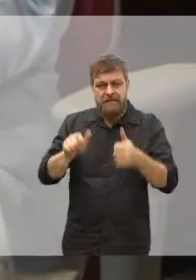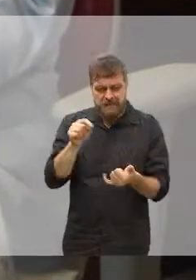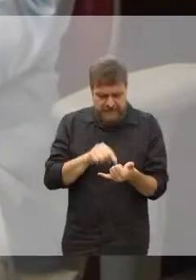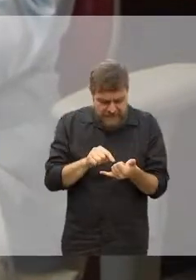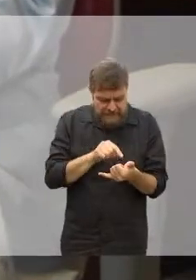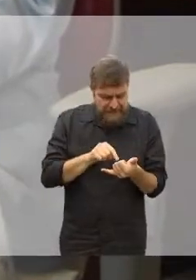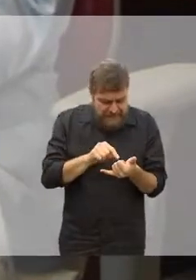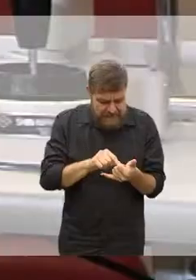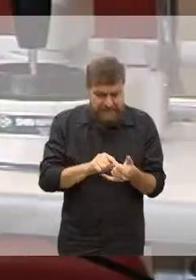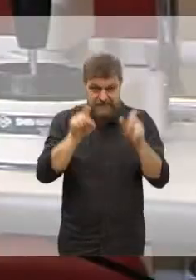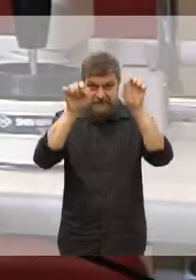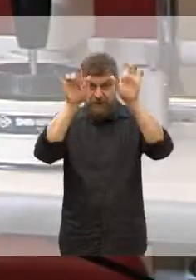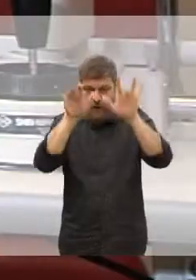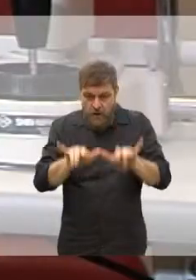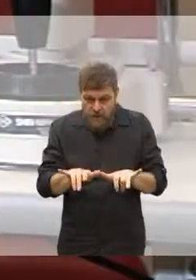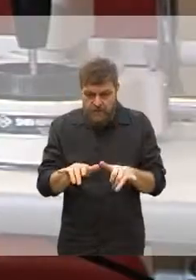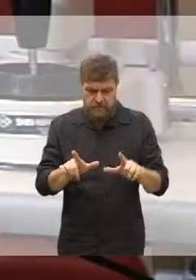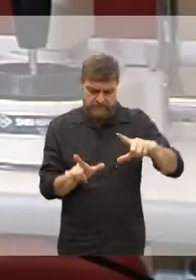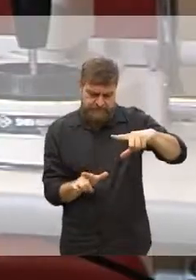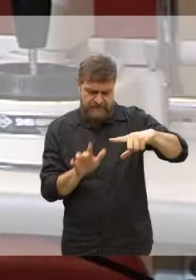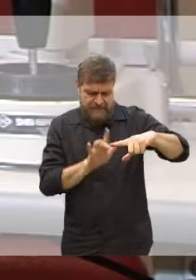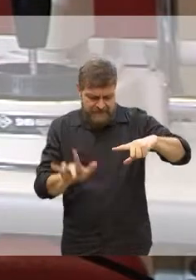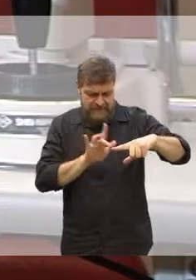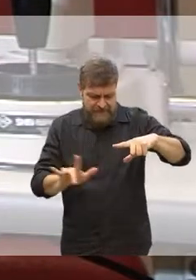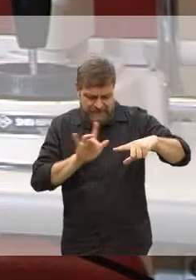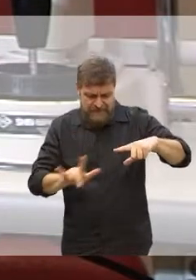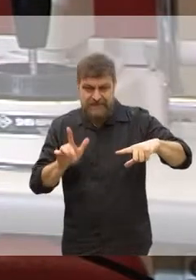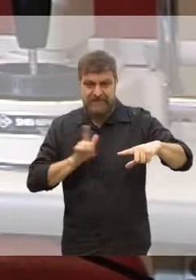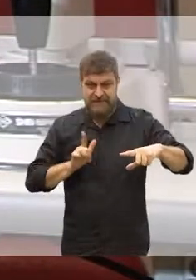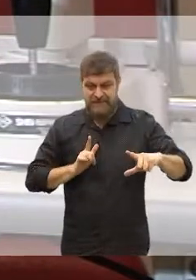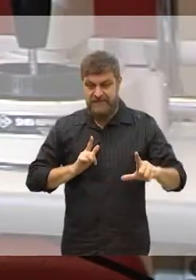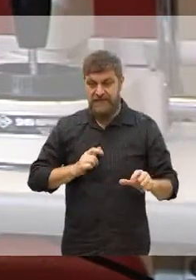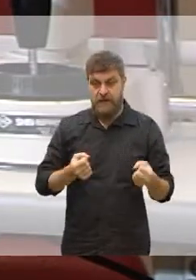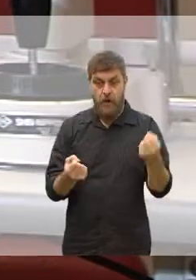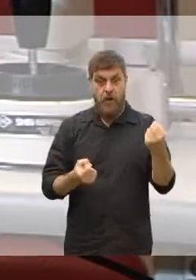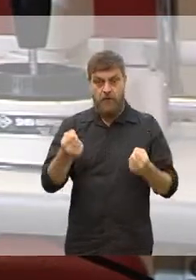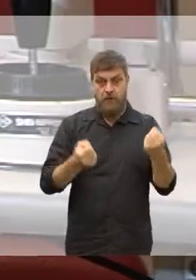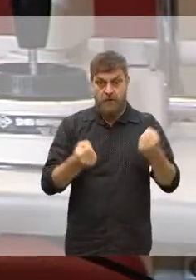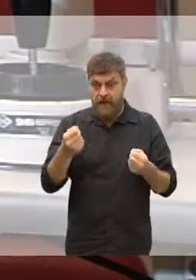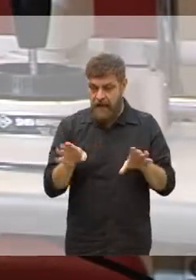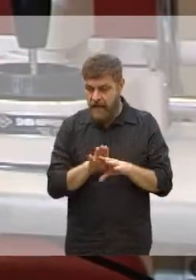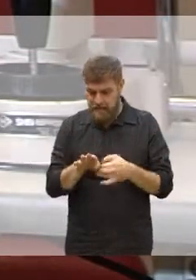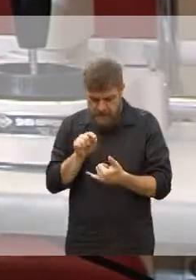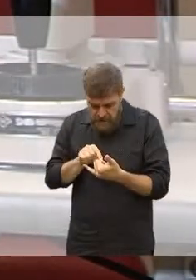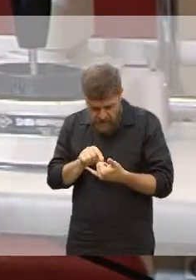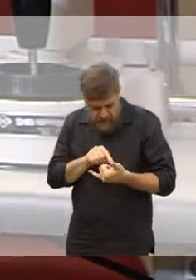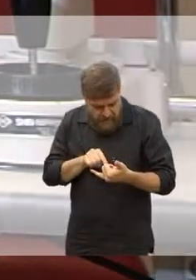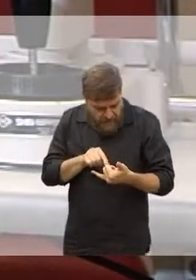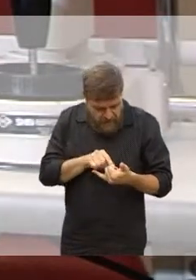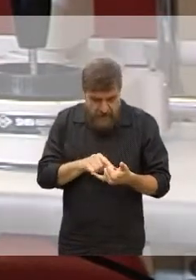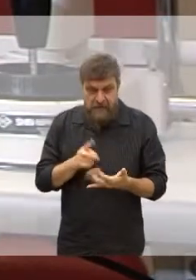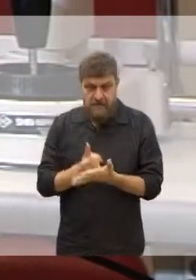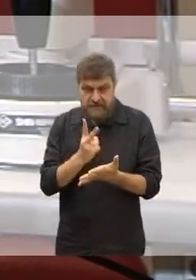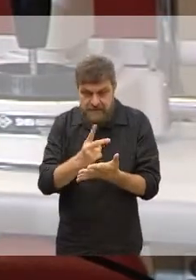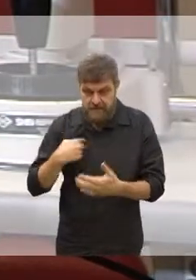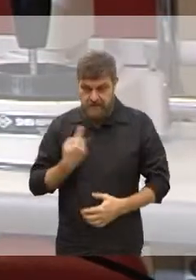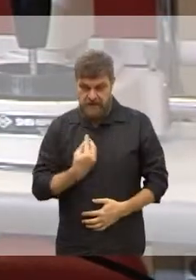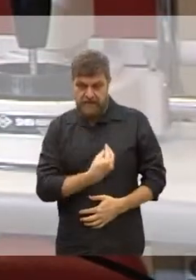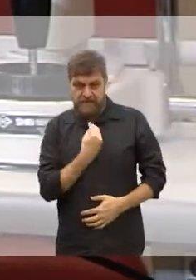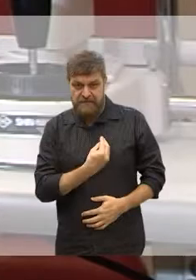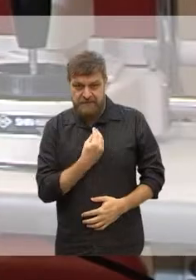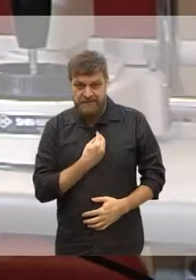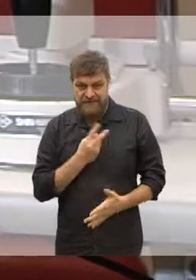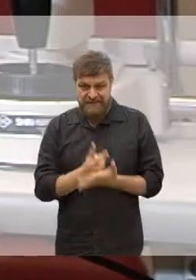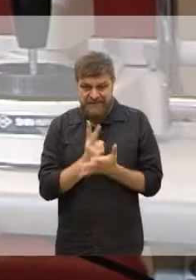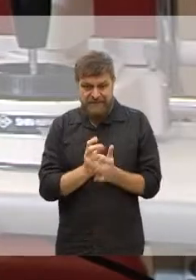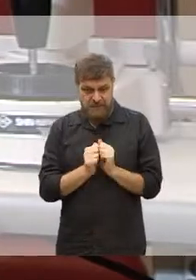os computadores, os tablets, até no carro hoje é possível, ou seja, acompanham a nossa vida